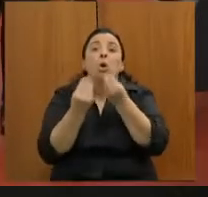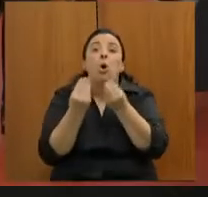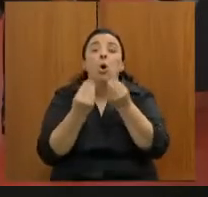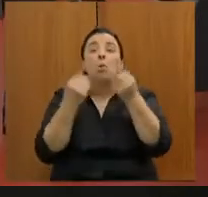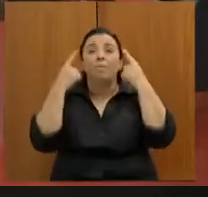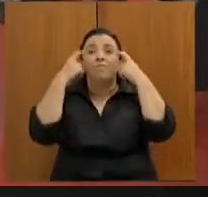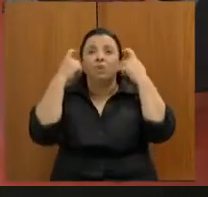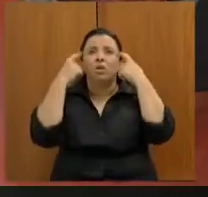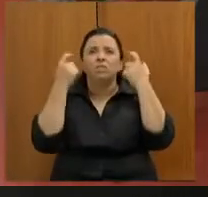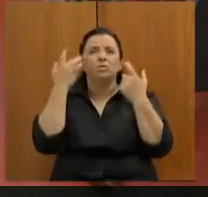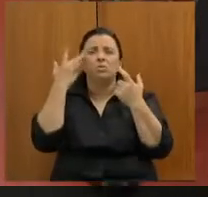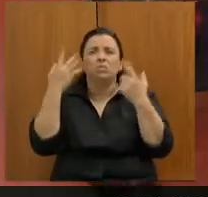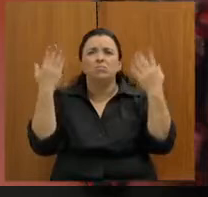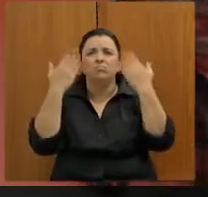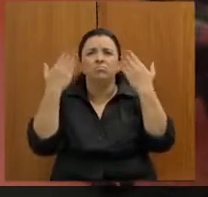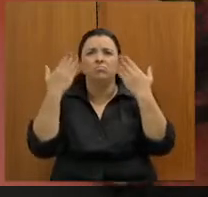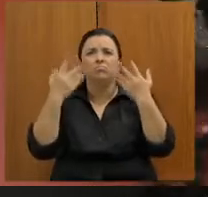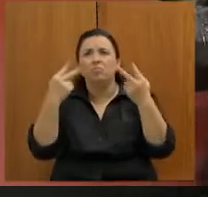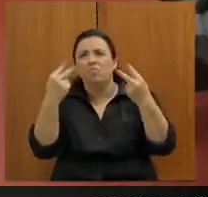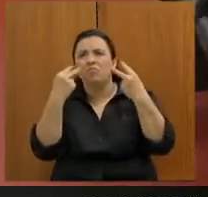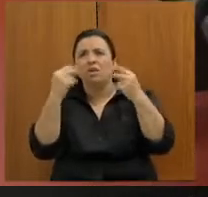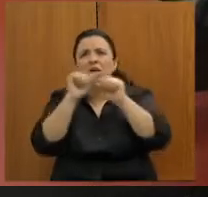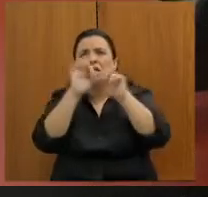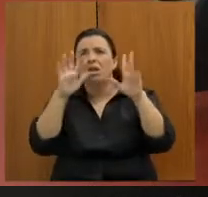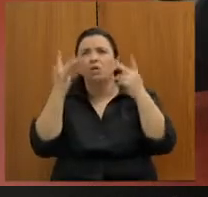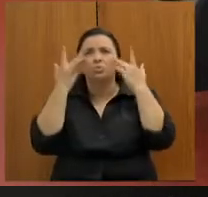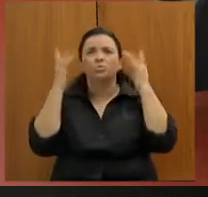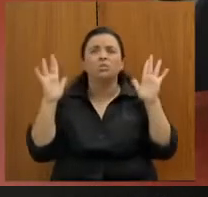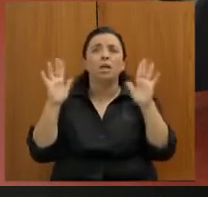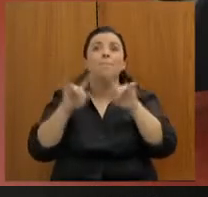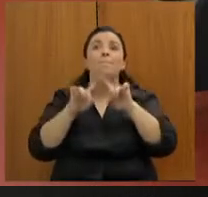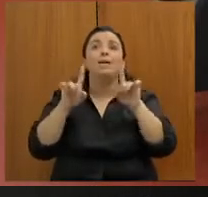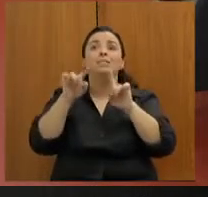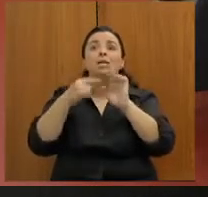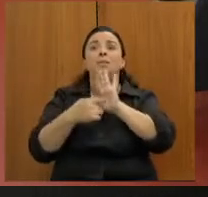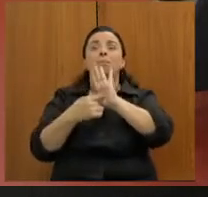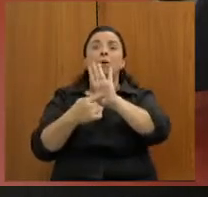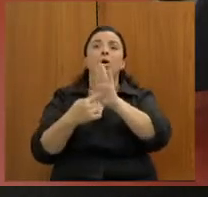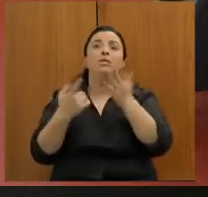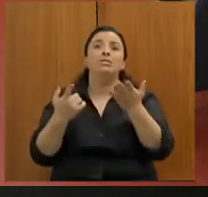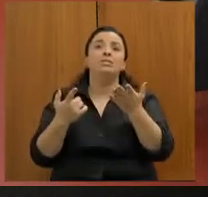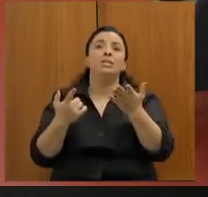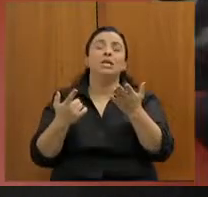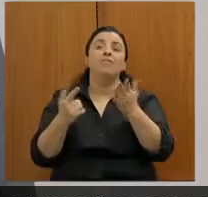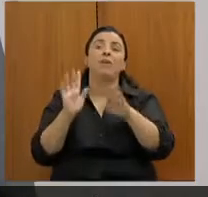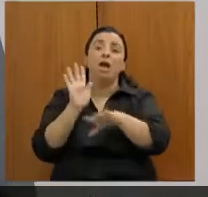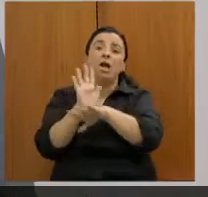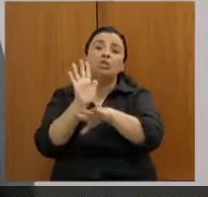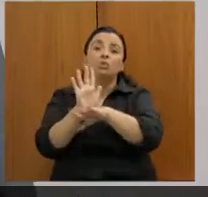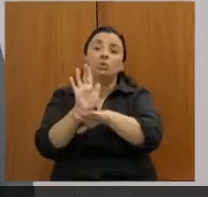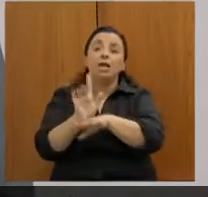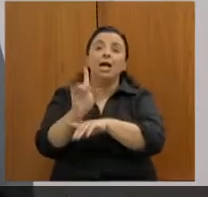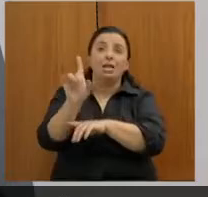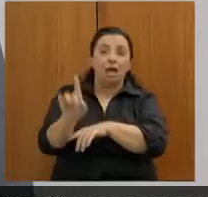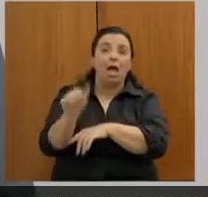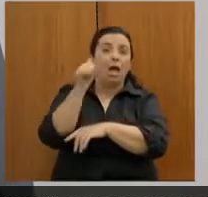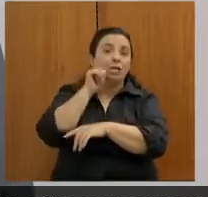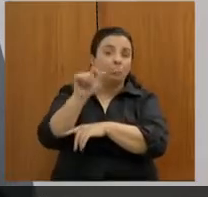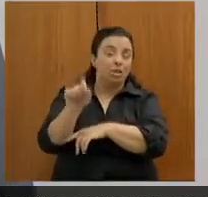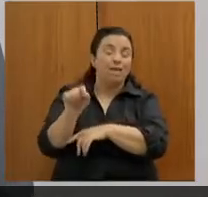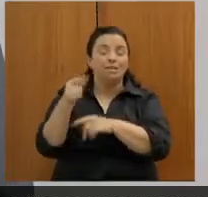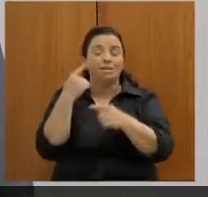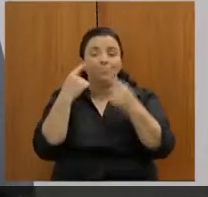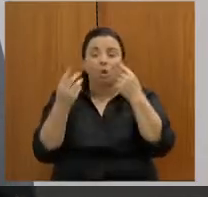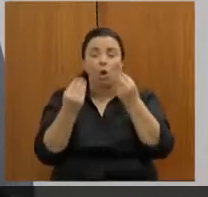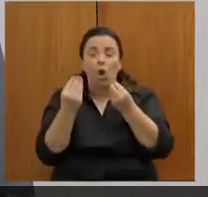não sei se tá dando aqui para ver mas ele vai mostrando aqui e ajudando as mulheres a identificar os tipos de